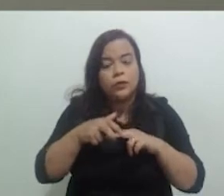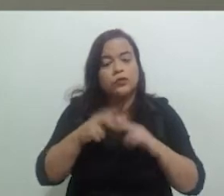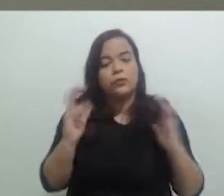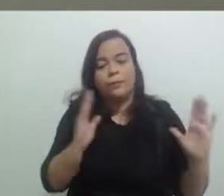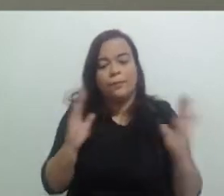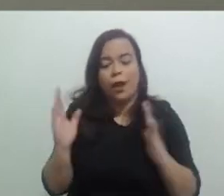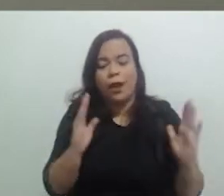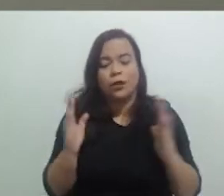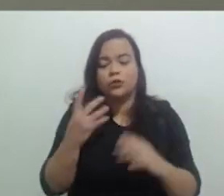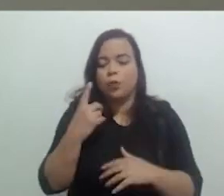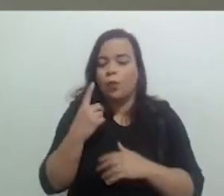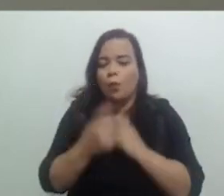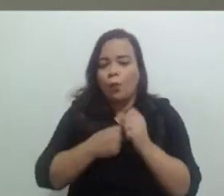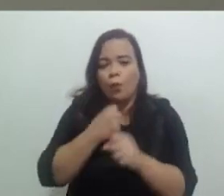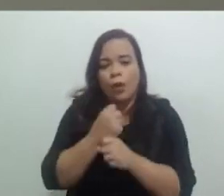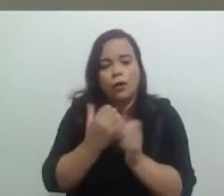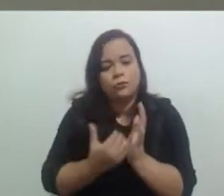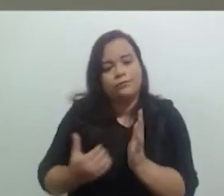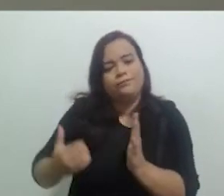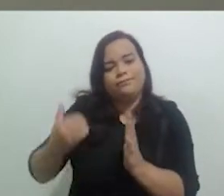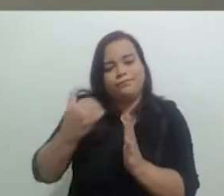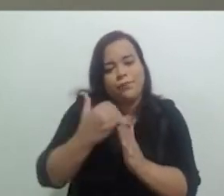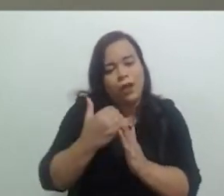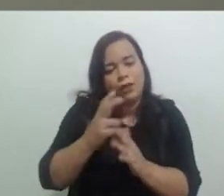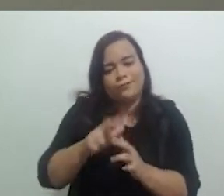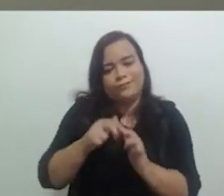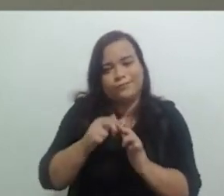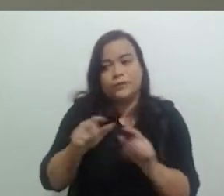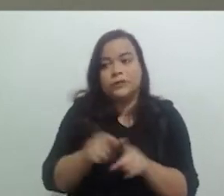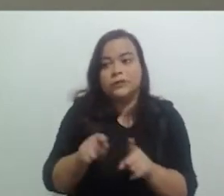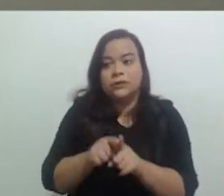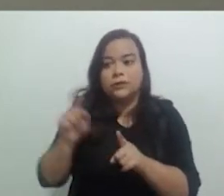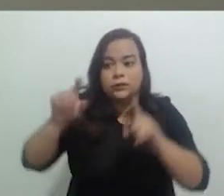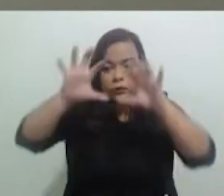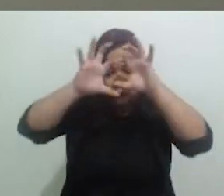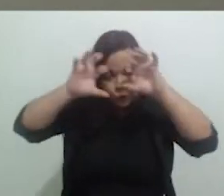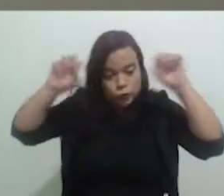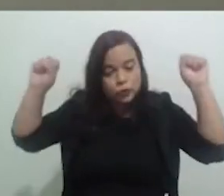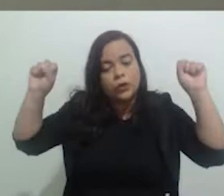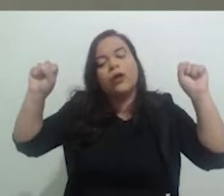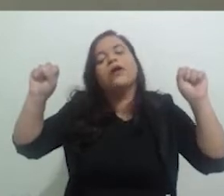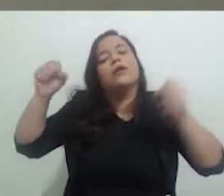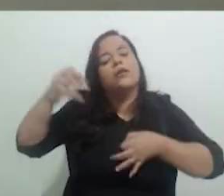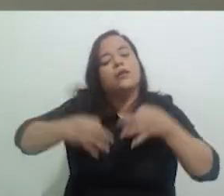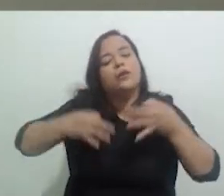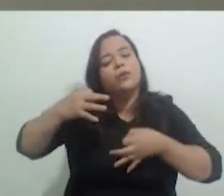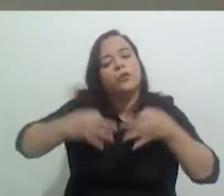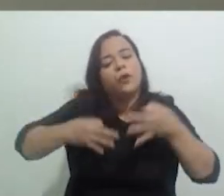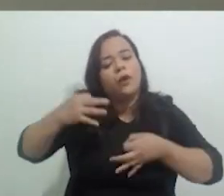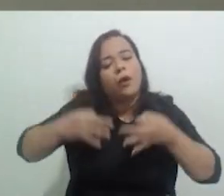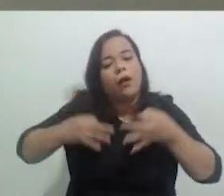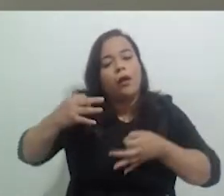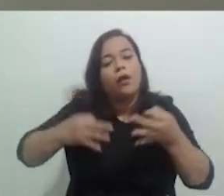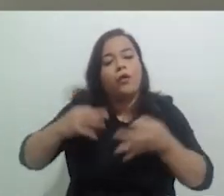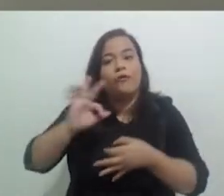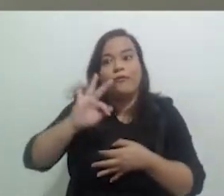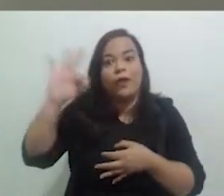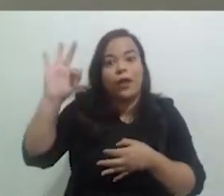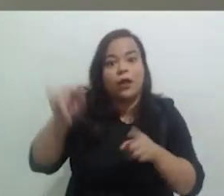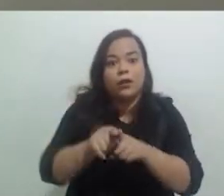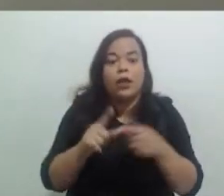Cautelar, de acordo com o entendimento do Supremo Tribunal Federal, a previsão do artigo 121, 5º da Lei Orgânica